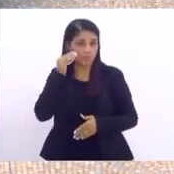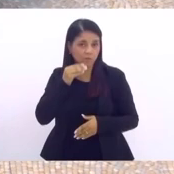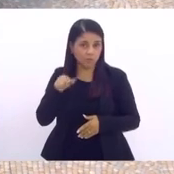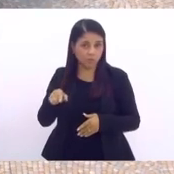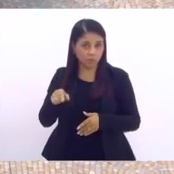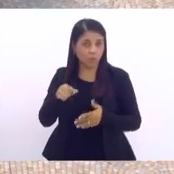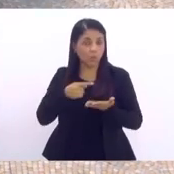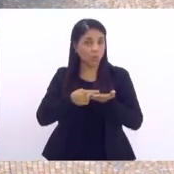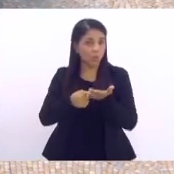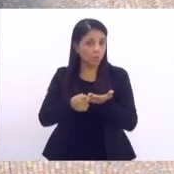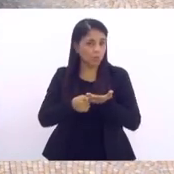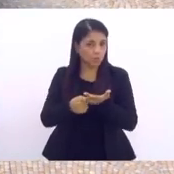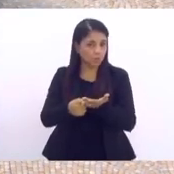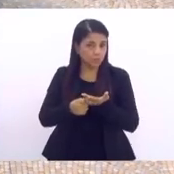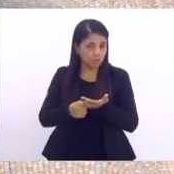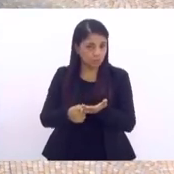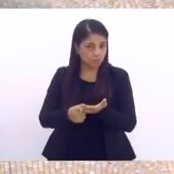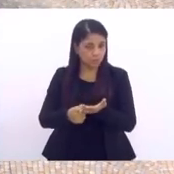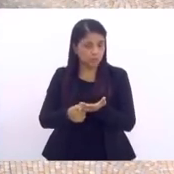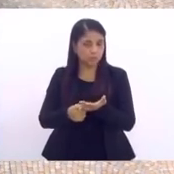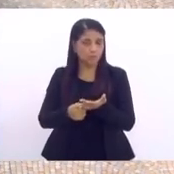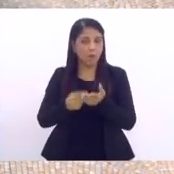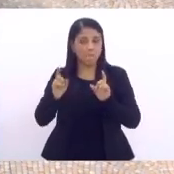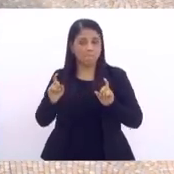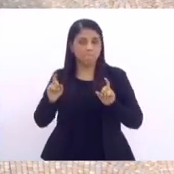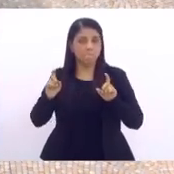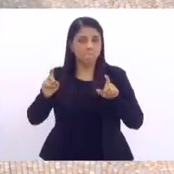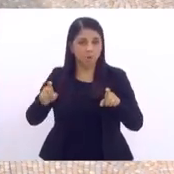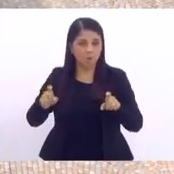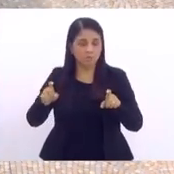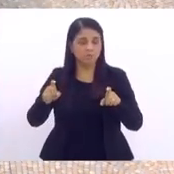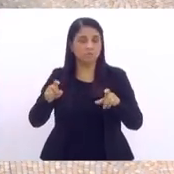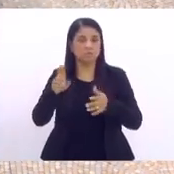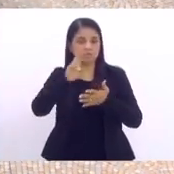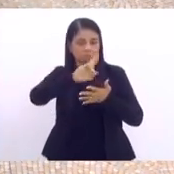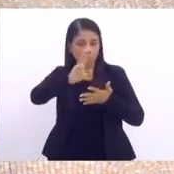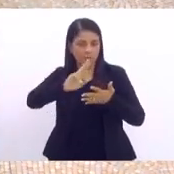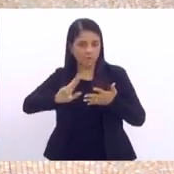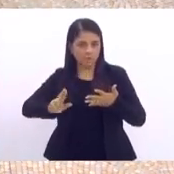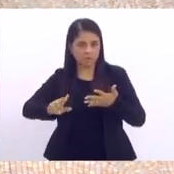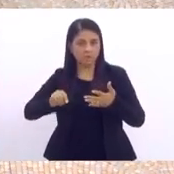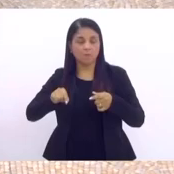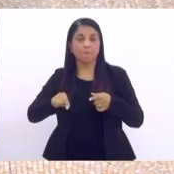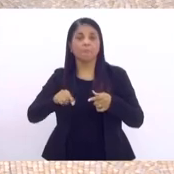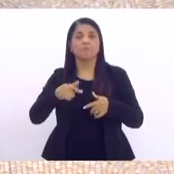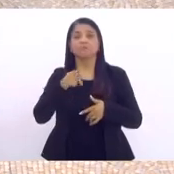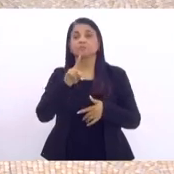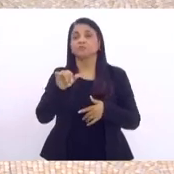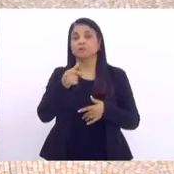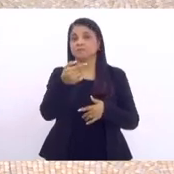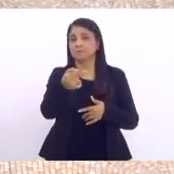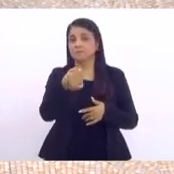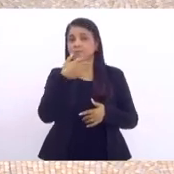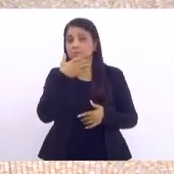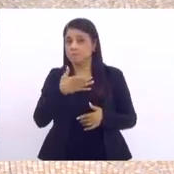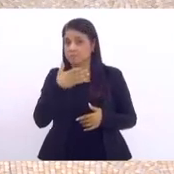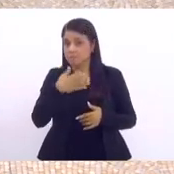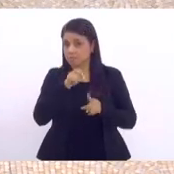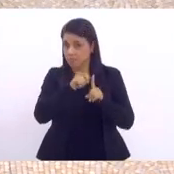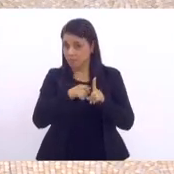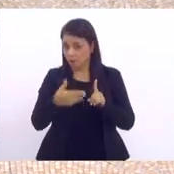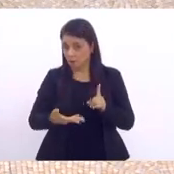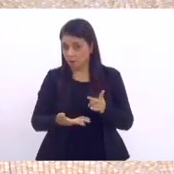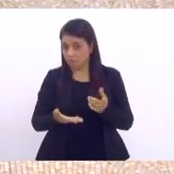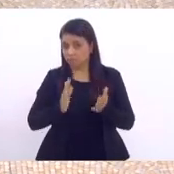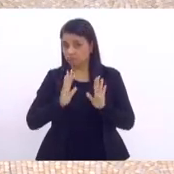posse deles, a nomeação, se daria no dia 7 de dezembro. todos já terminaram a Academia